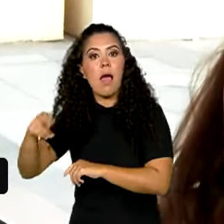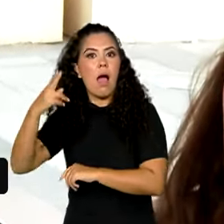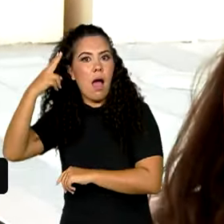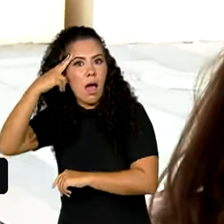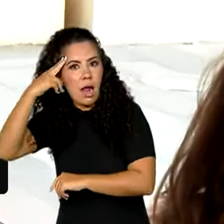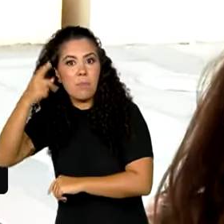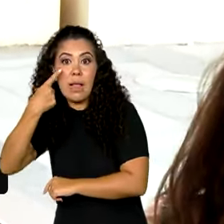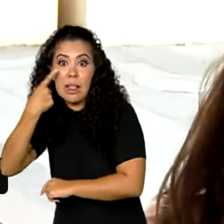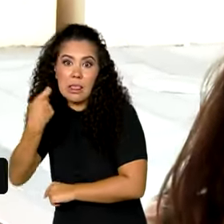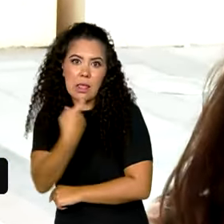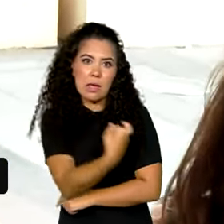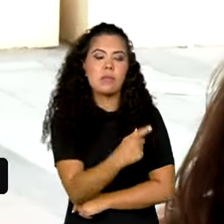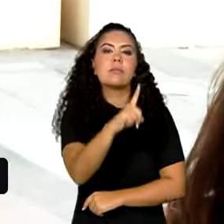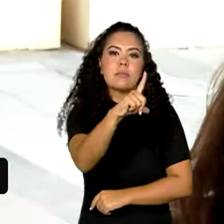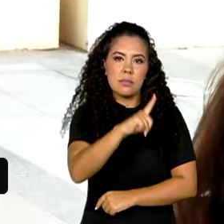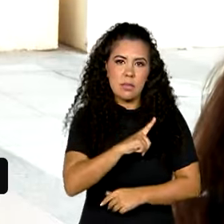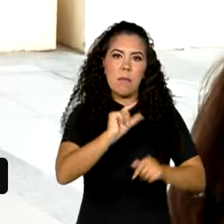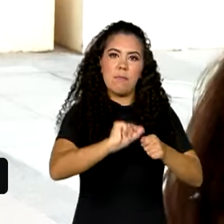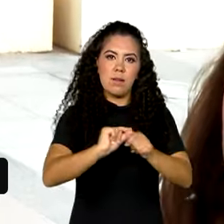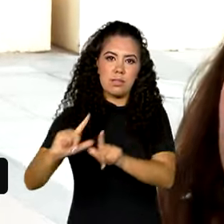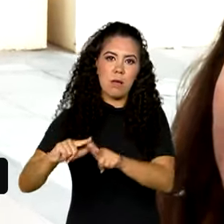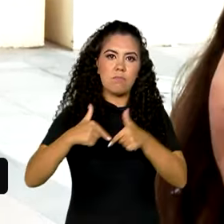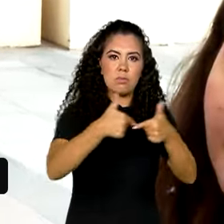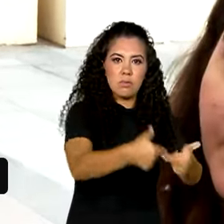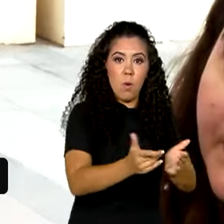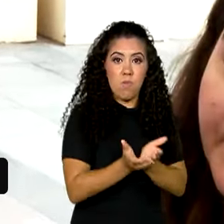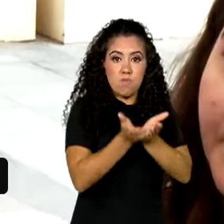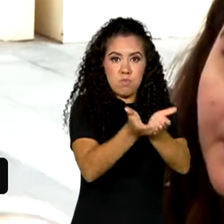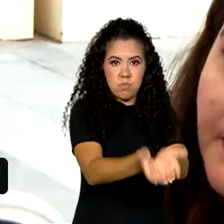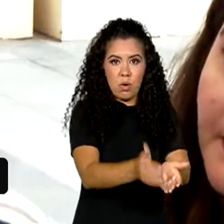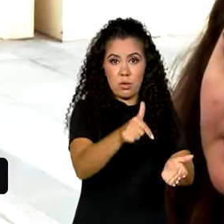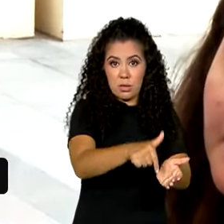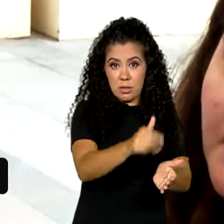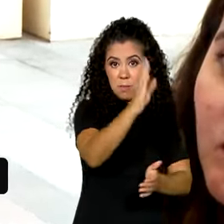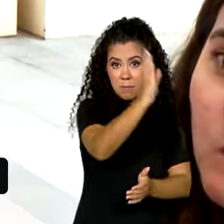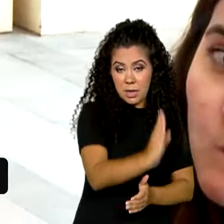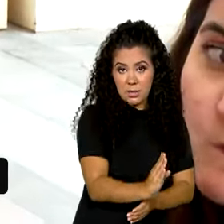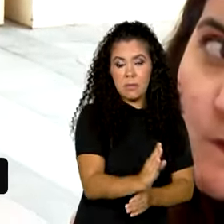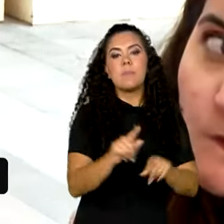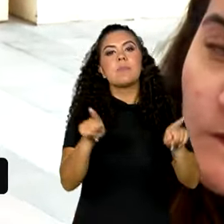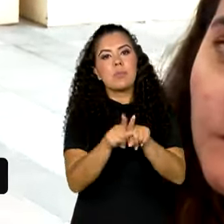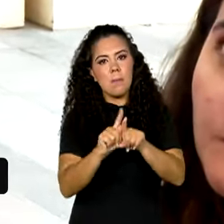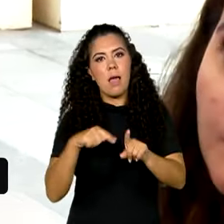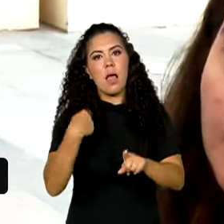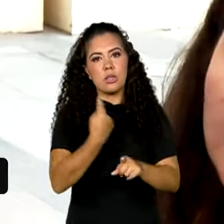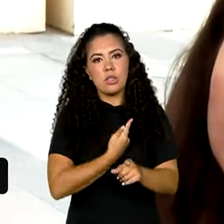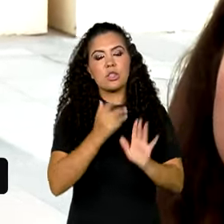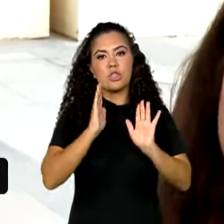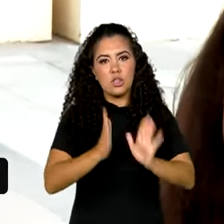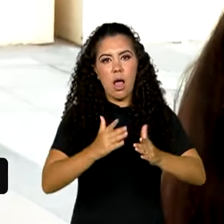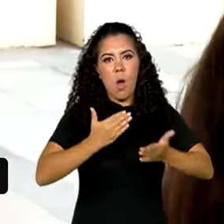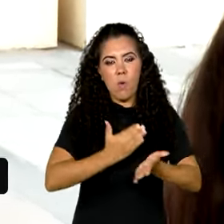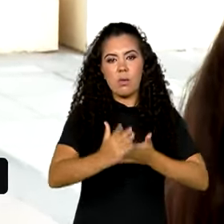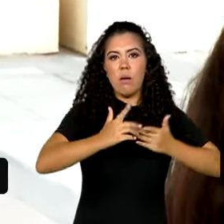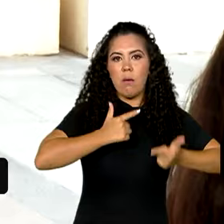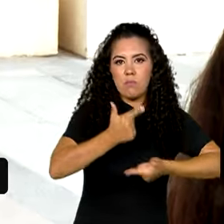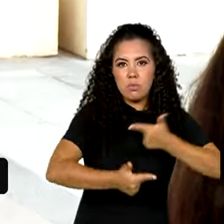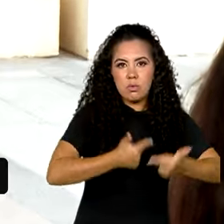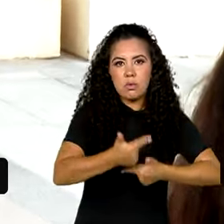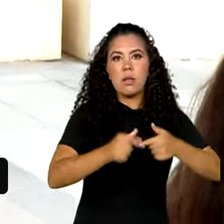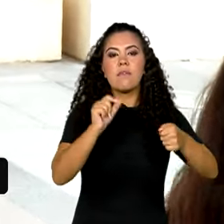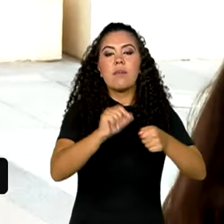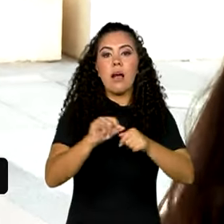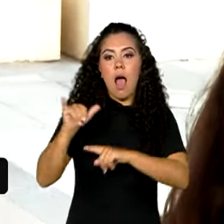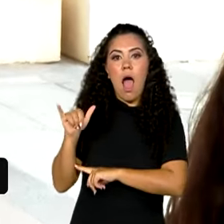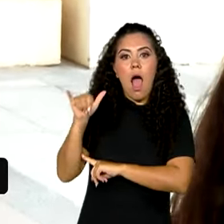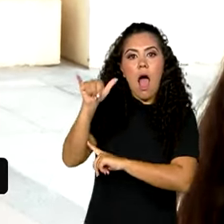interesse em poder fazer operações portuárias no país. Além disso, estamos trabalhando para levar novas companhias